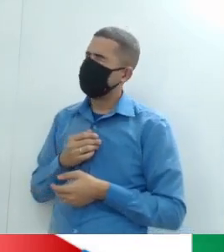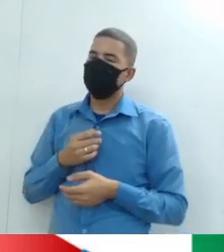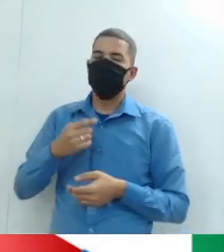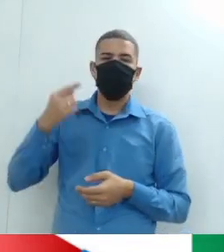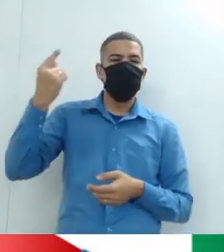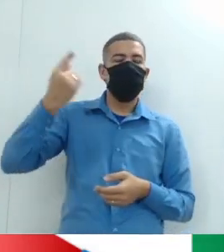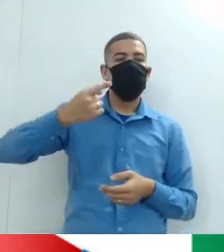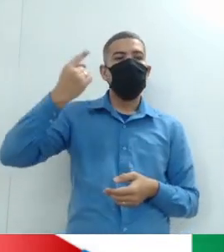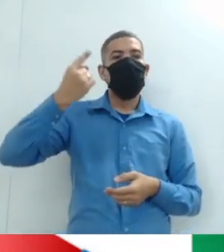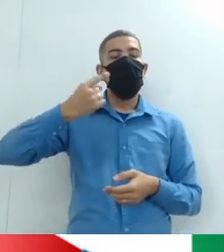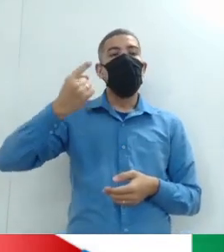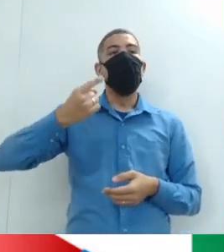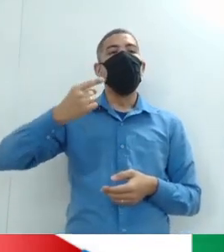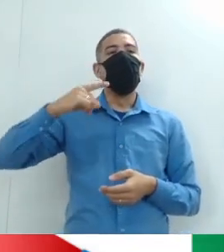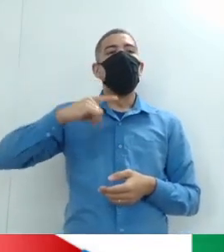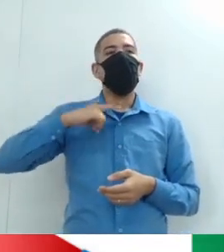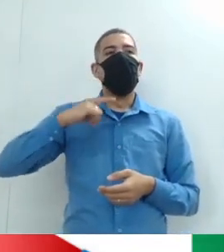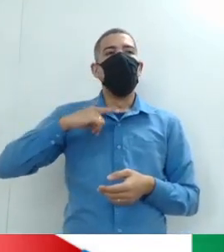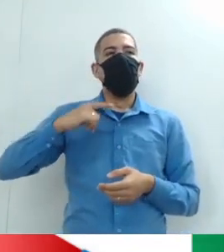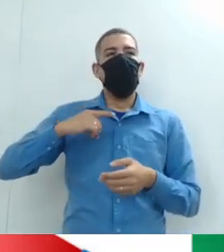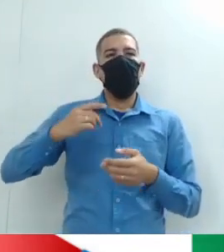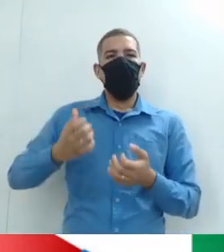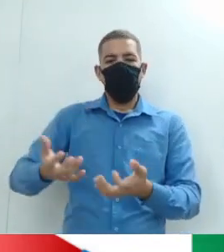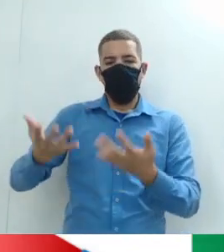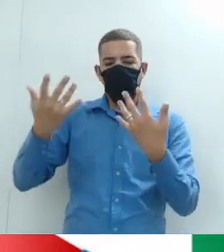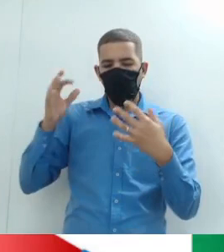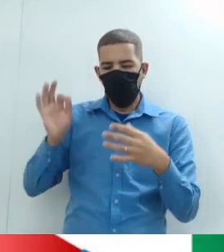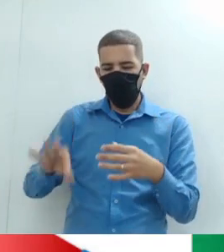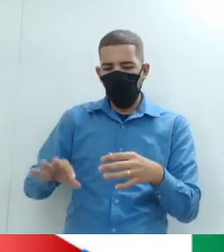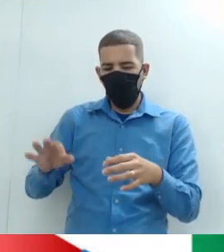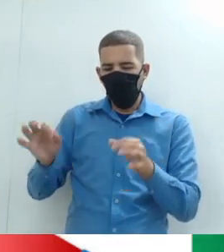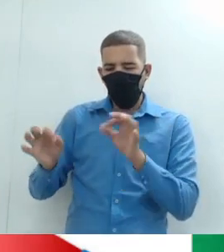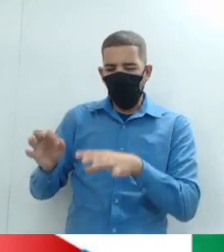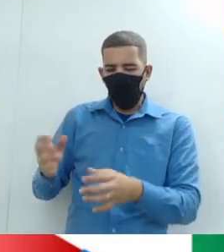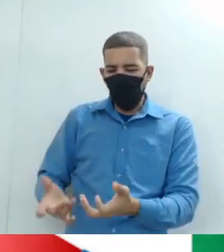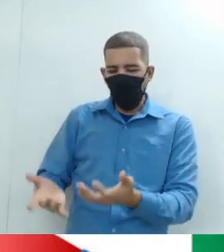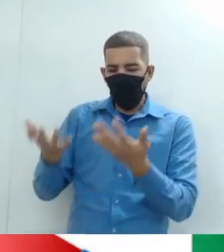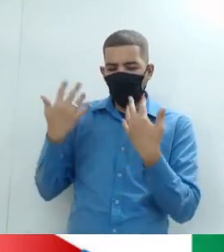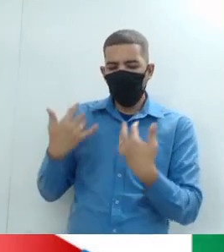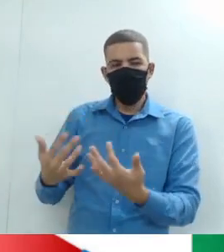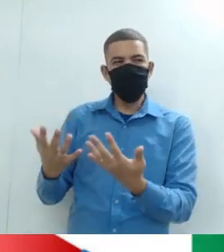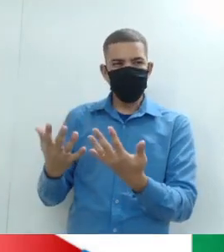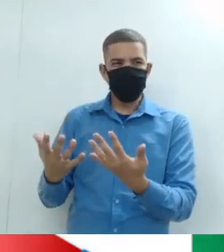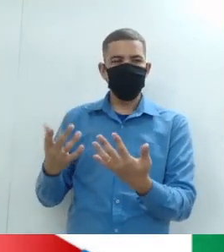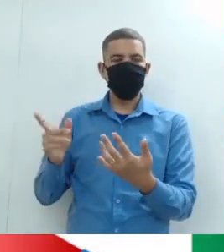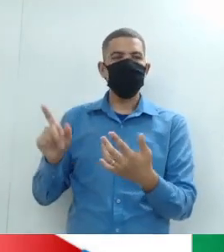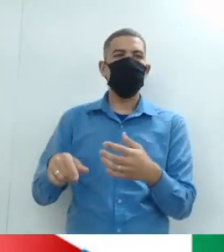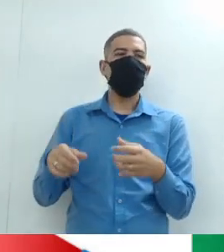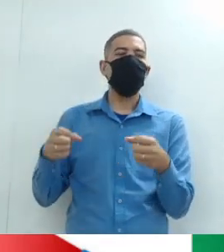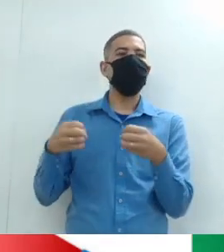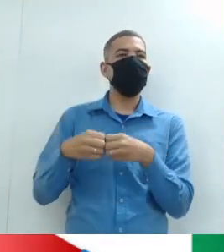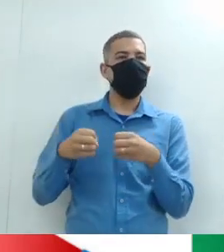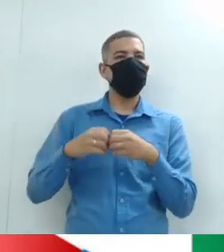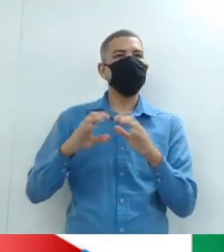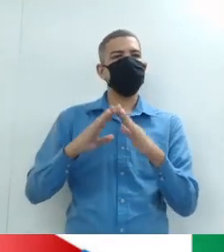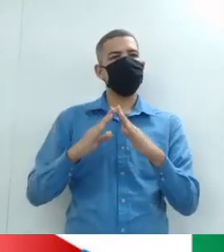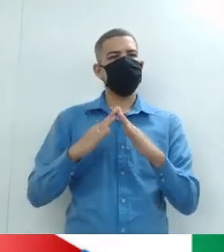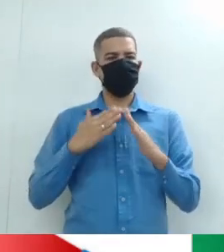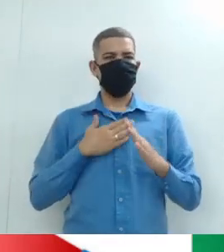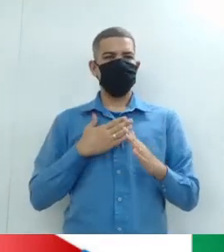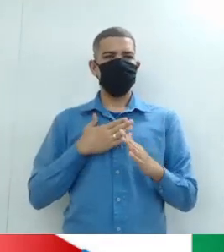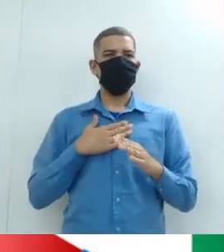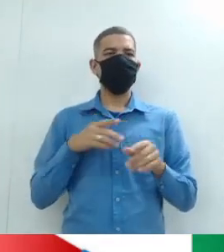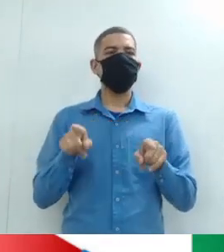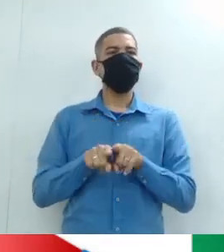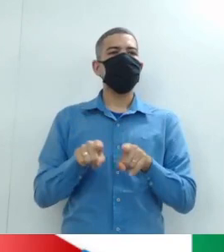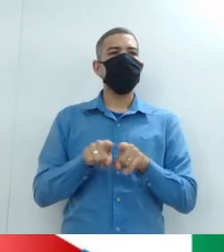primeiro, o plantio era referência para que eu pudesse cultivar o alimento próximo aonde eu morava e